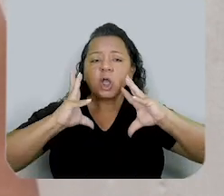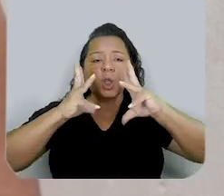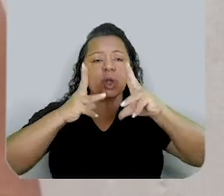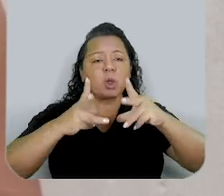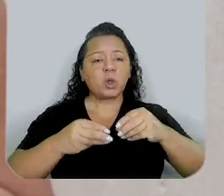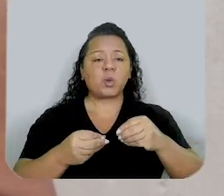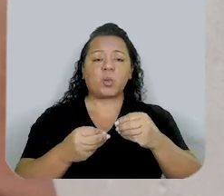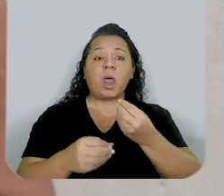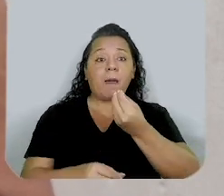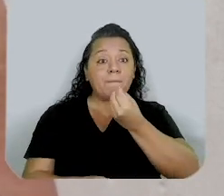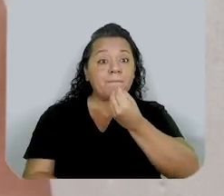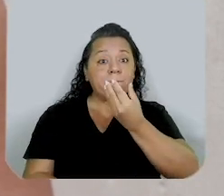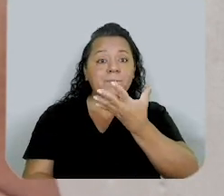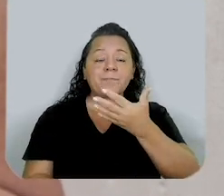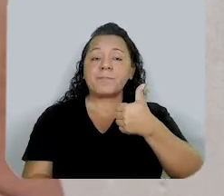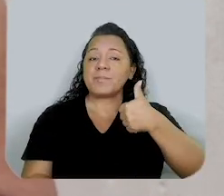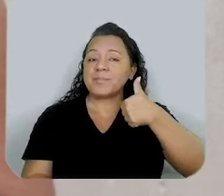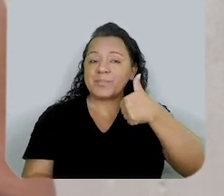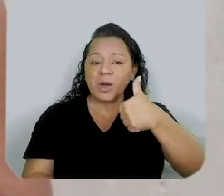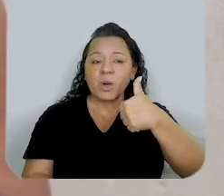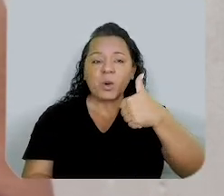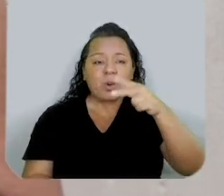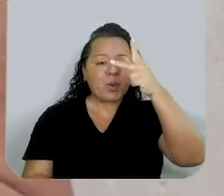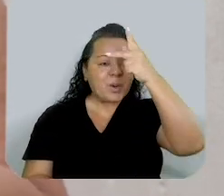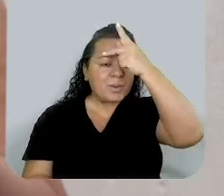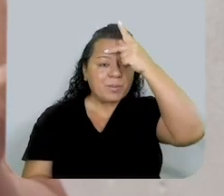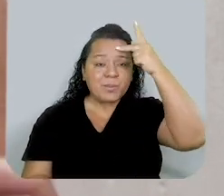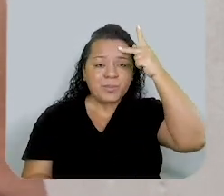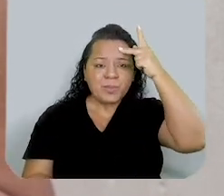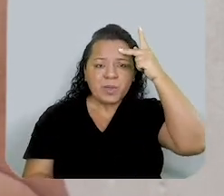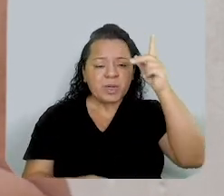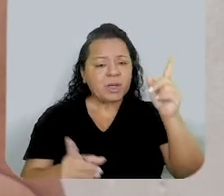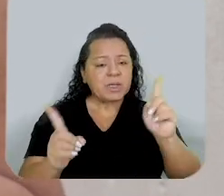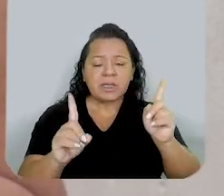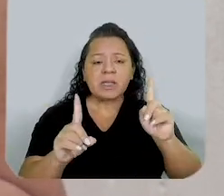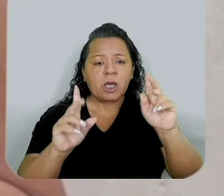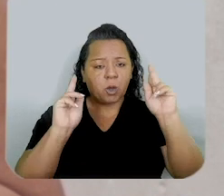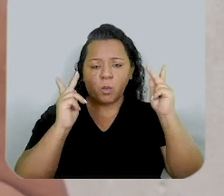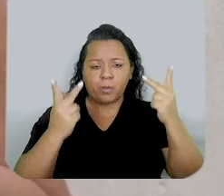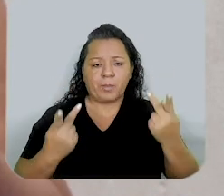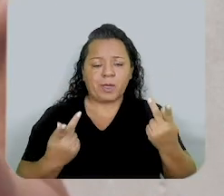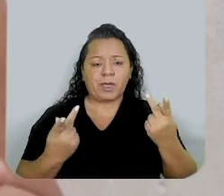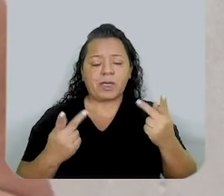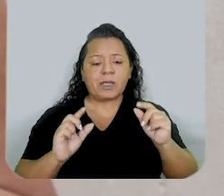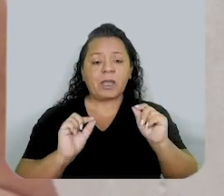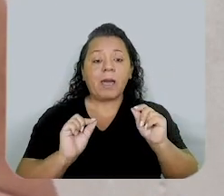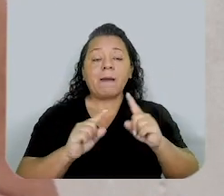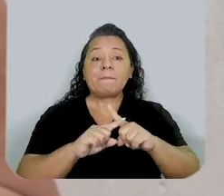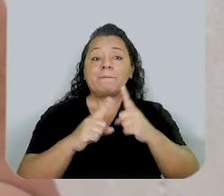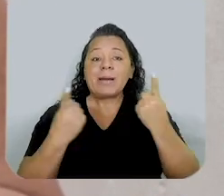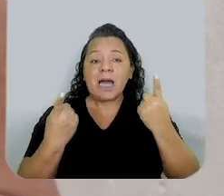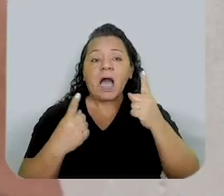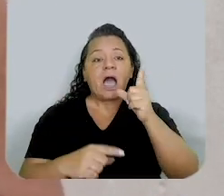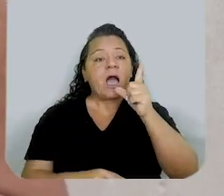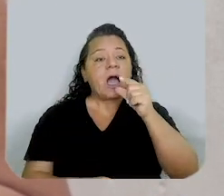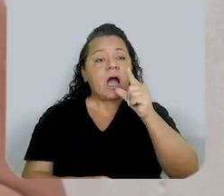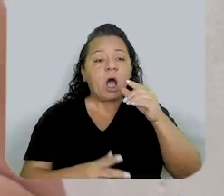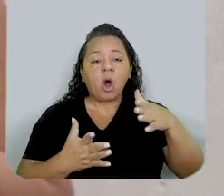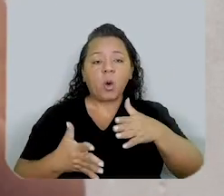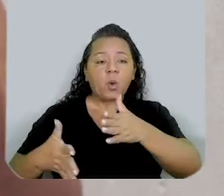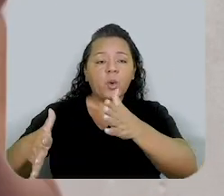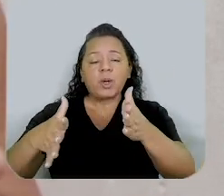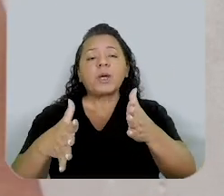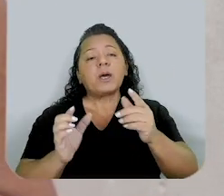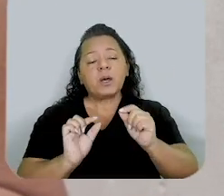gente como gente, como ser humano, né, mas ele serve para todos os momentos.